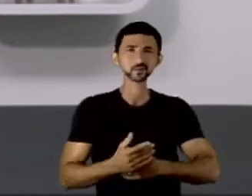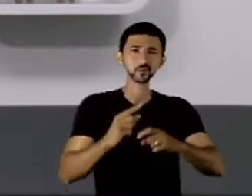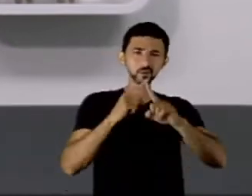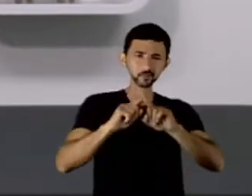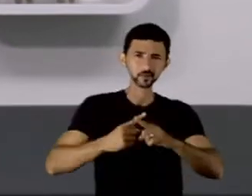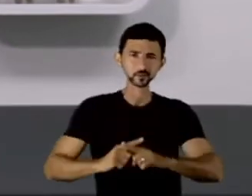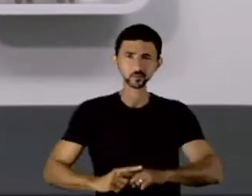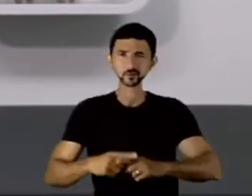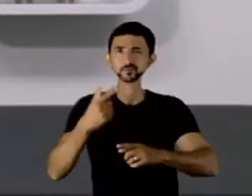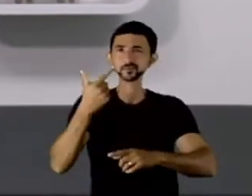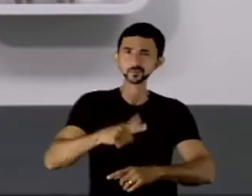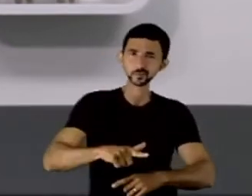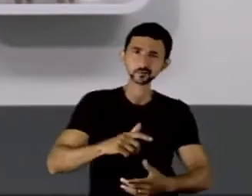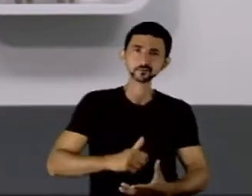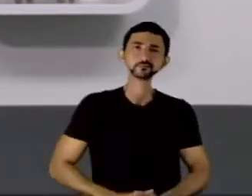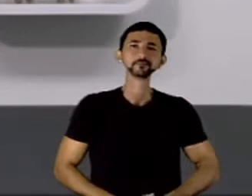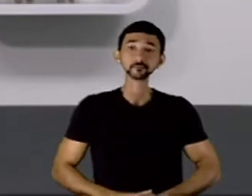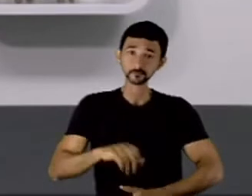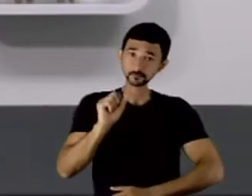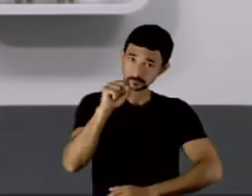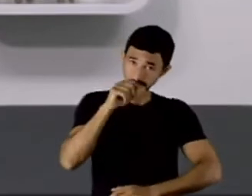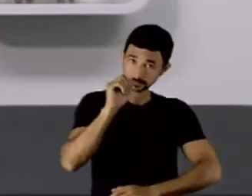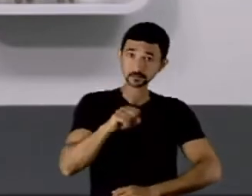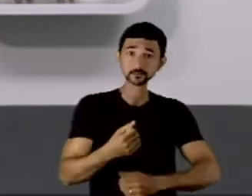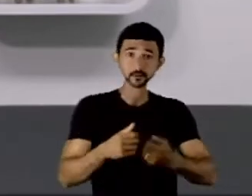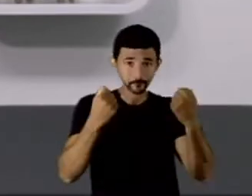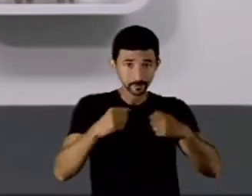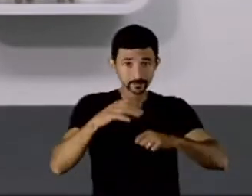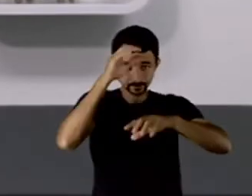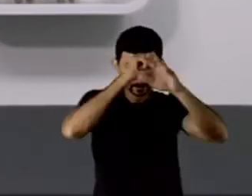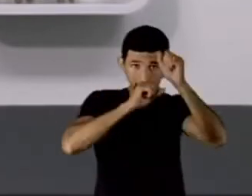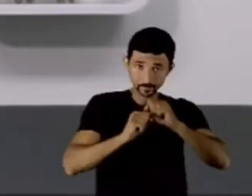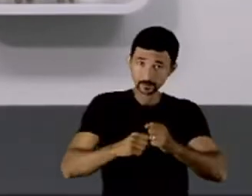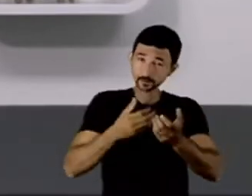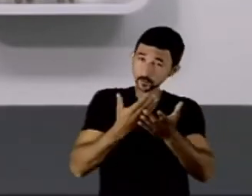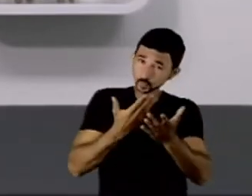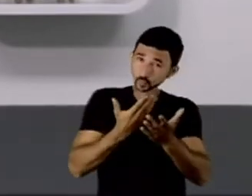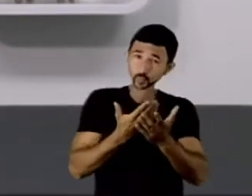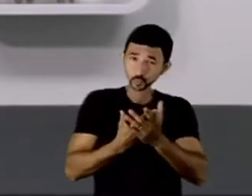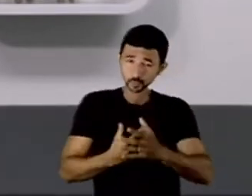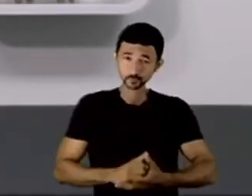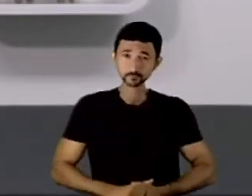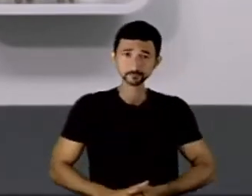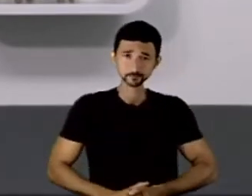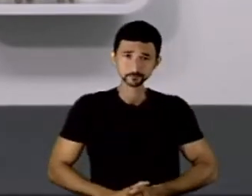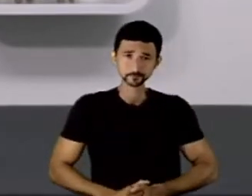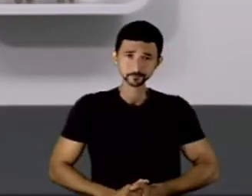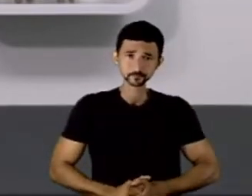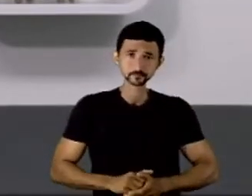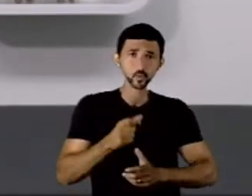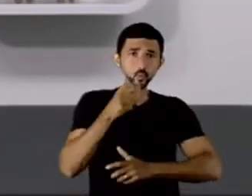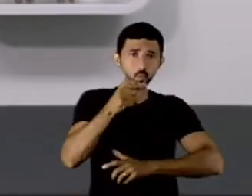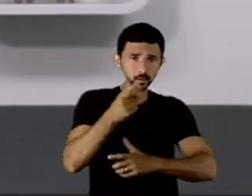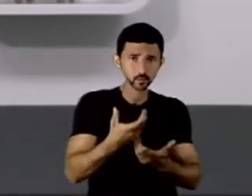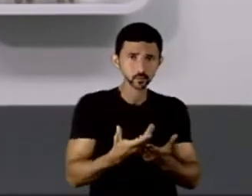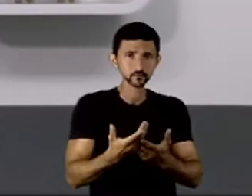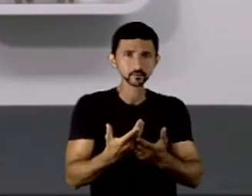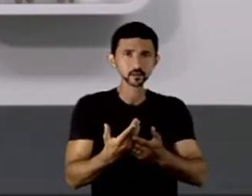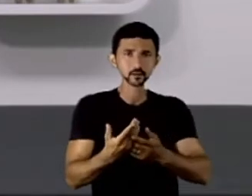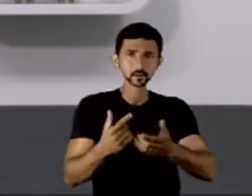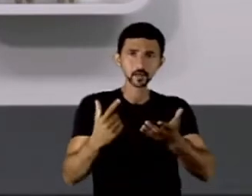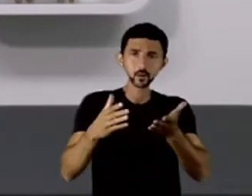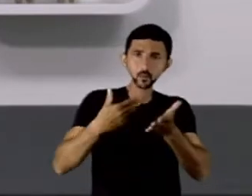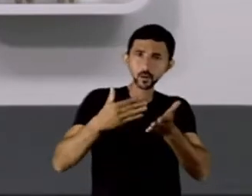tabuada novamente. É isso sim, vocês precisam exercitar. E eu quero te convidar para pegar